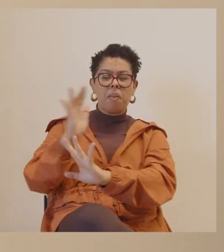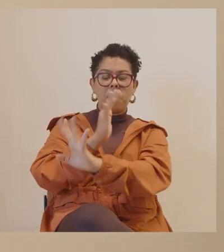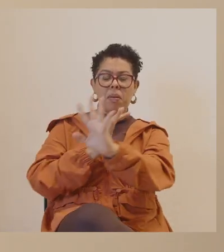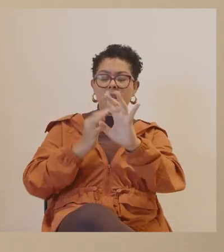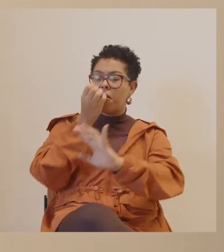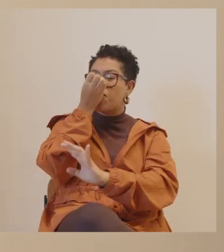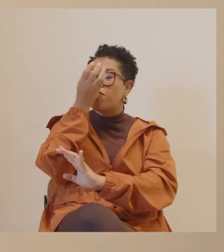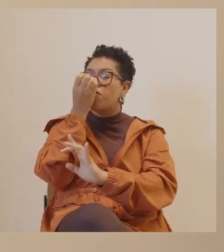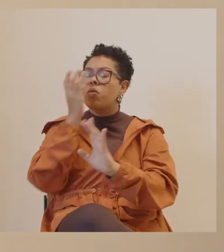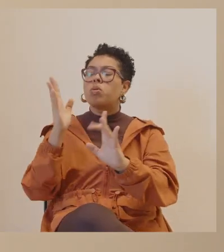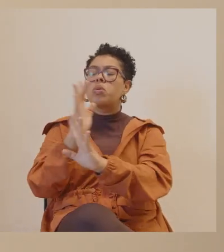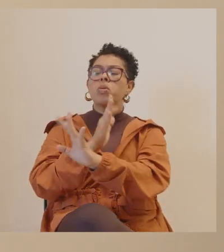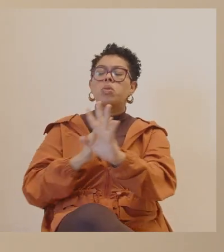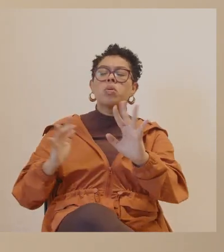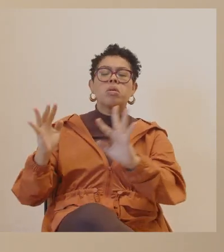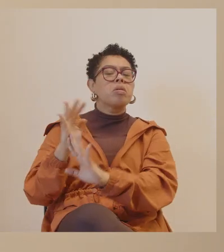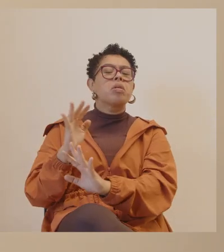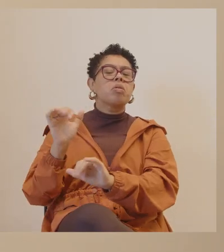que